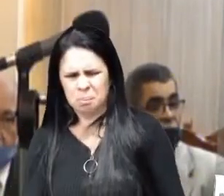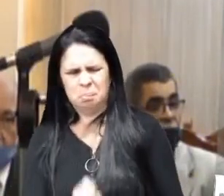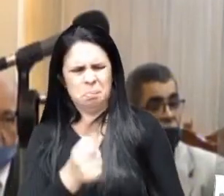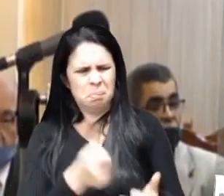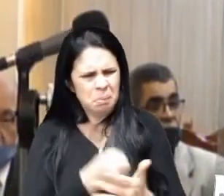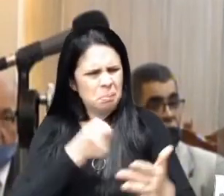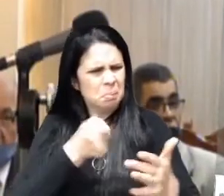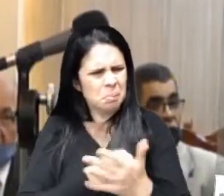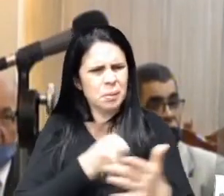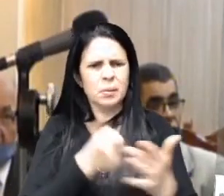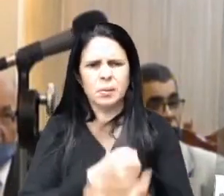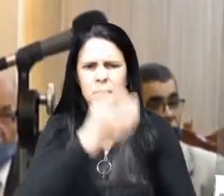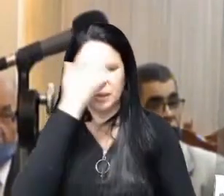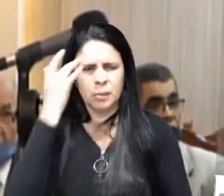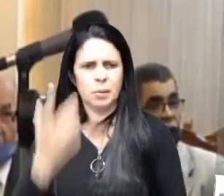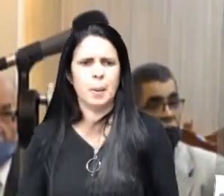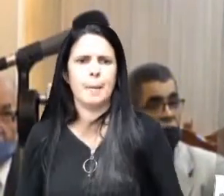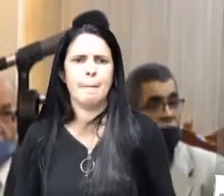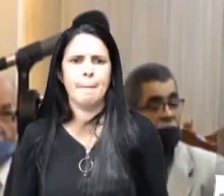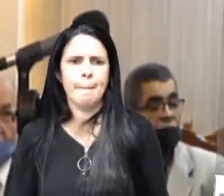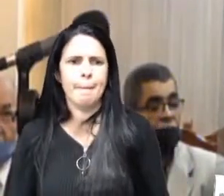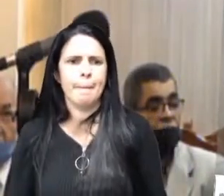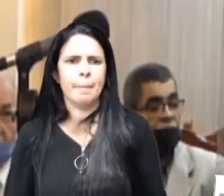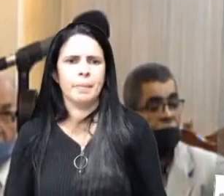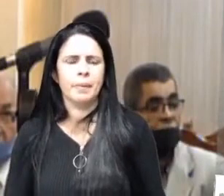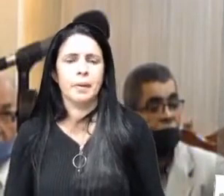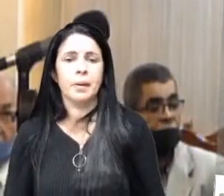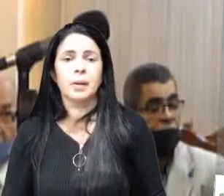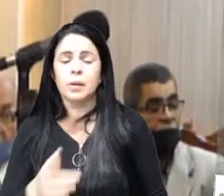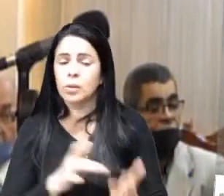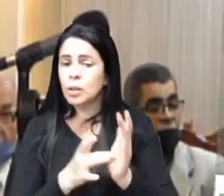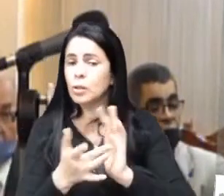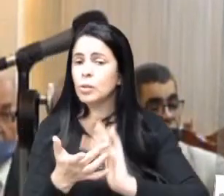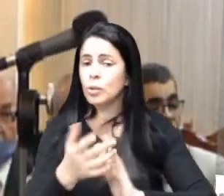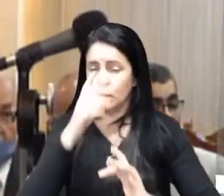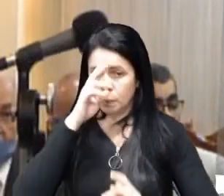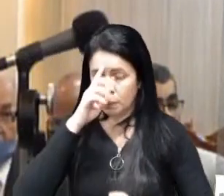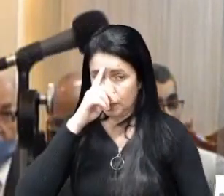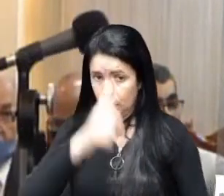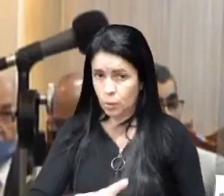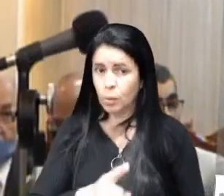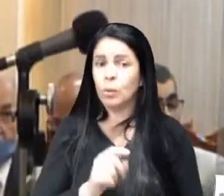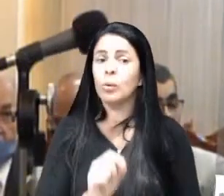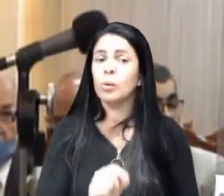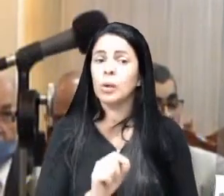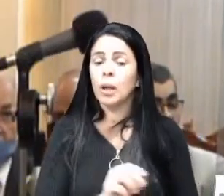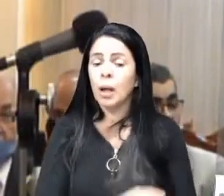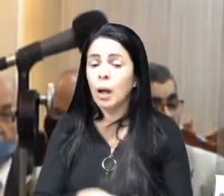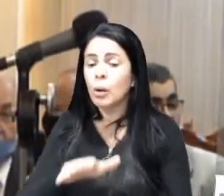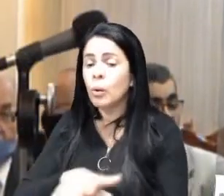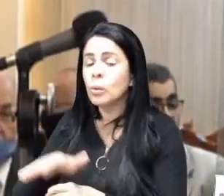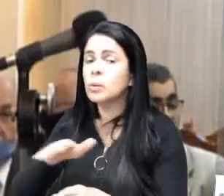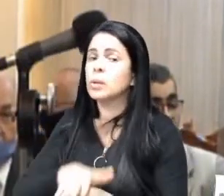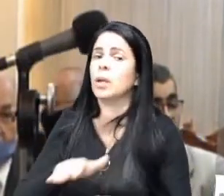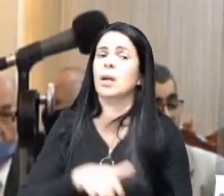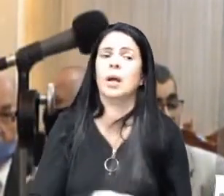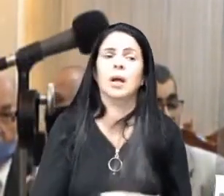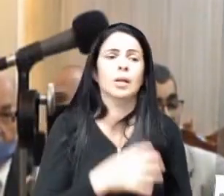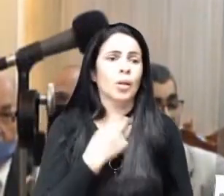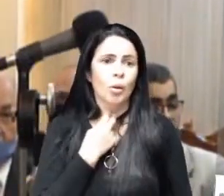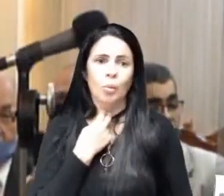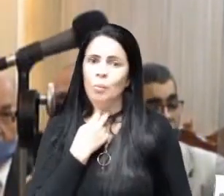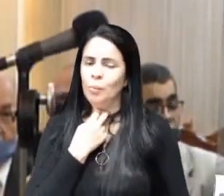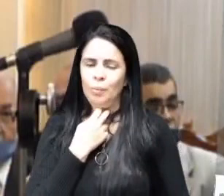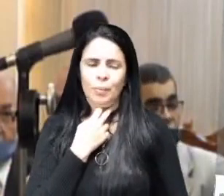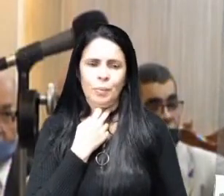Glória a Deus. Jesus mandou admoestar. O que é admoestar? Aconselhar,